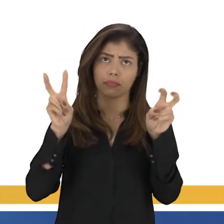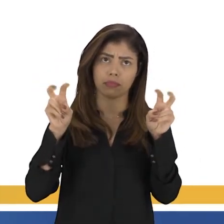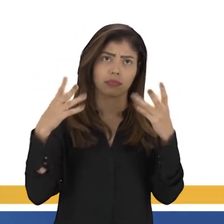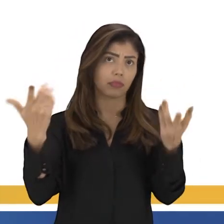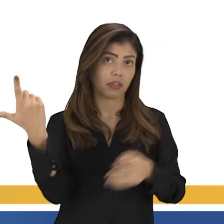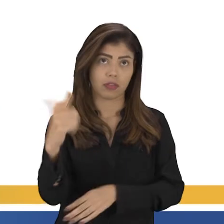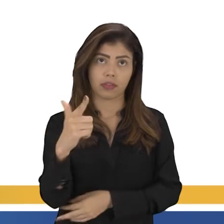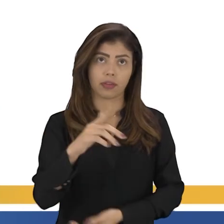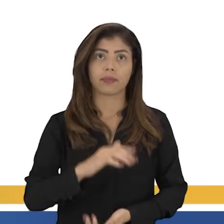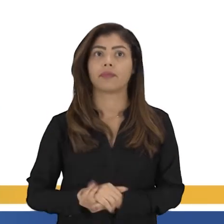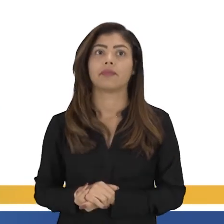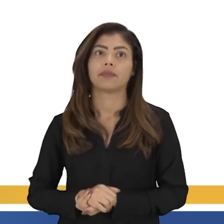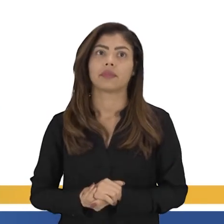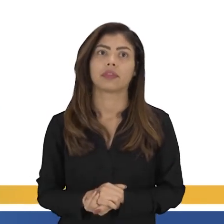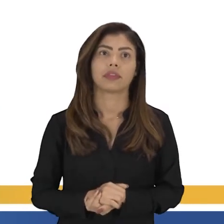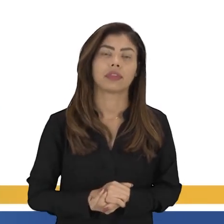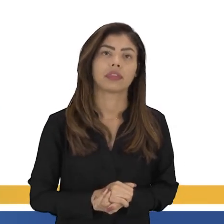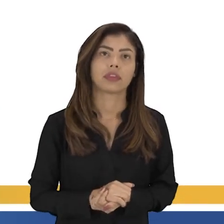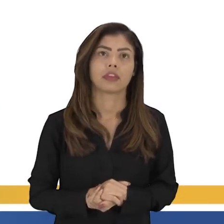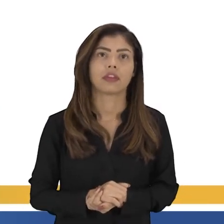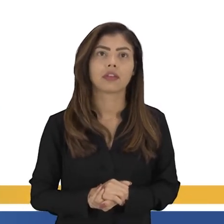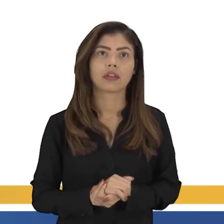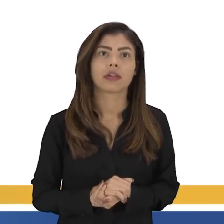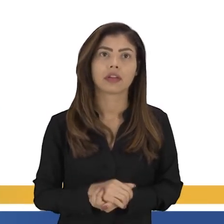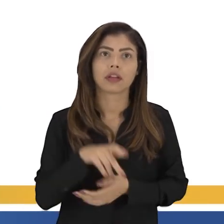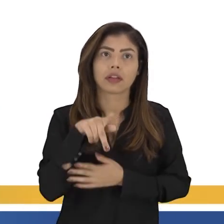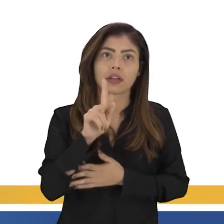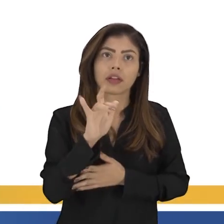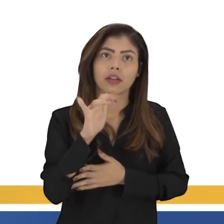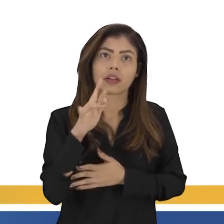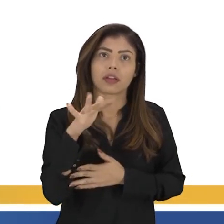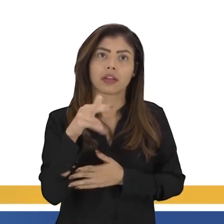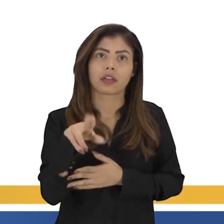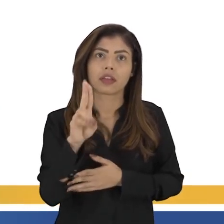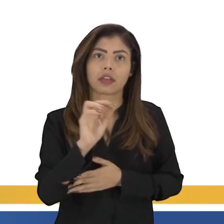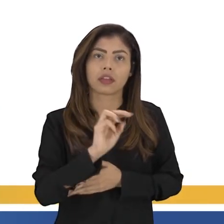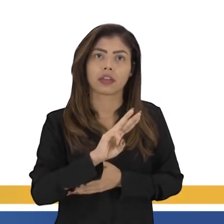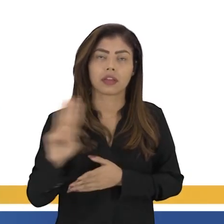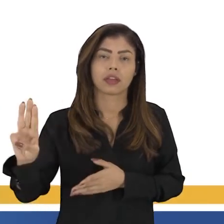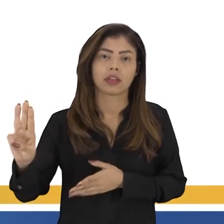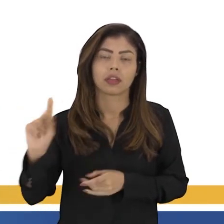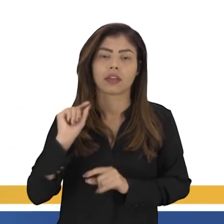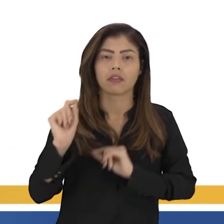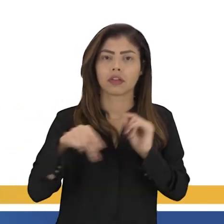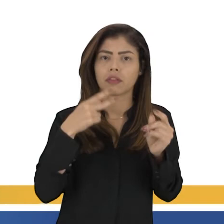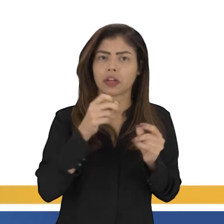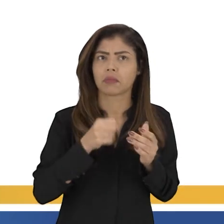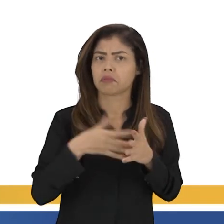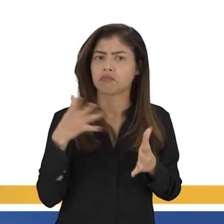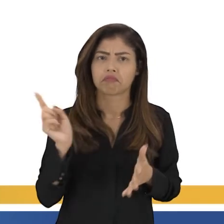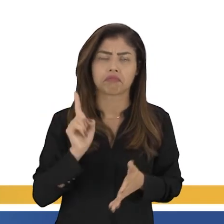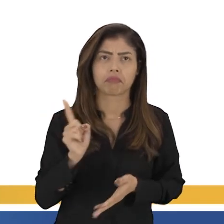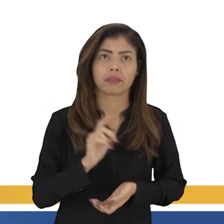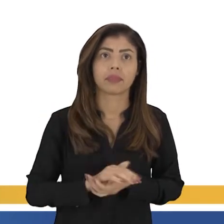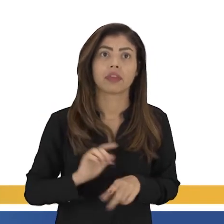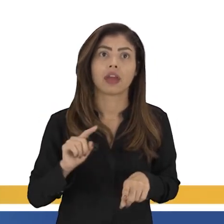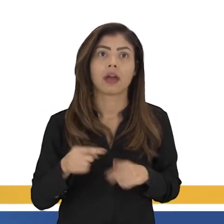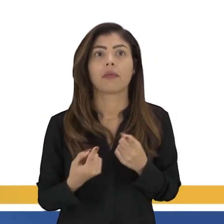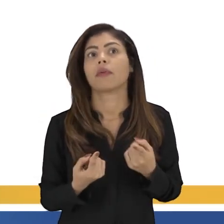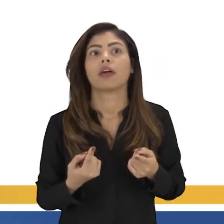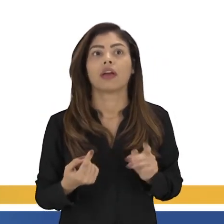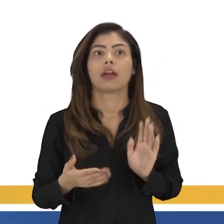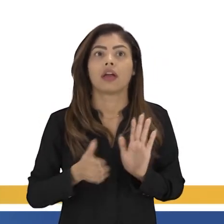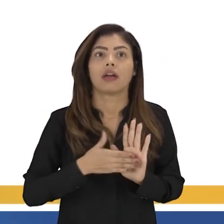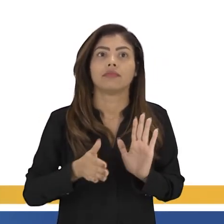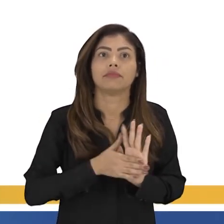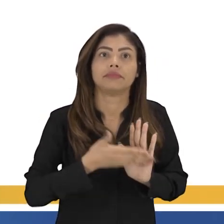Não. Leitura da fonte. Lá está, Kiefer, aí tem disponível nesse website, a fonte não me disse muita coisa. Mas a pista